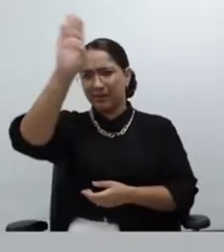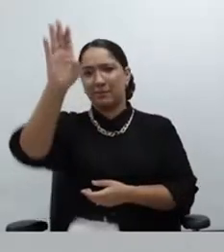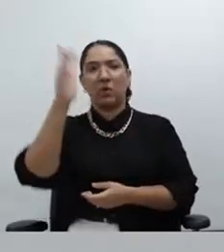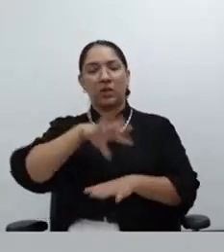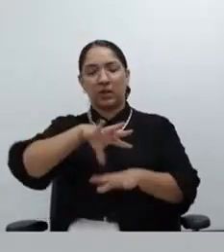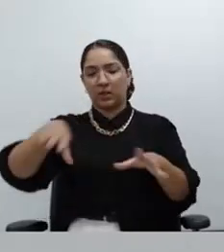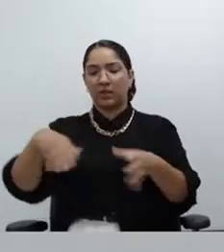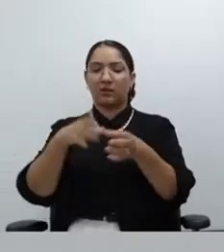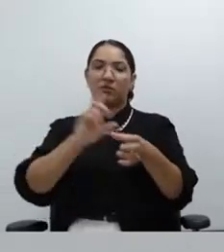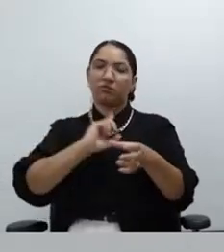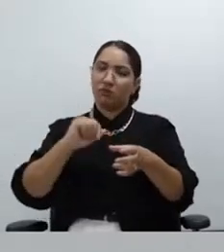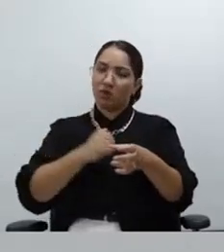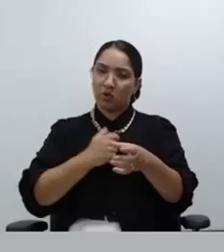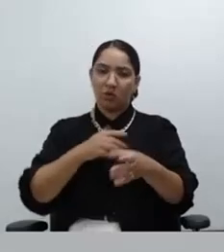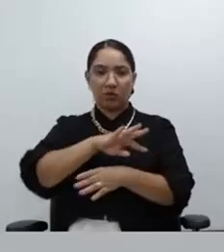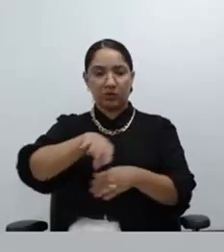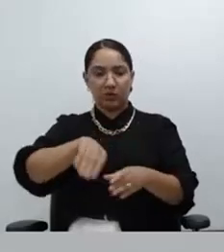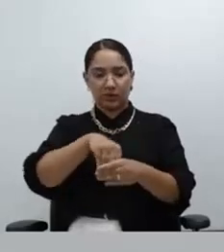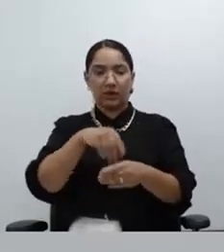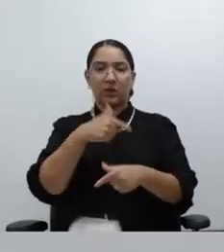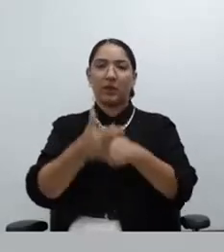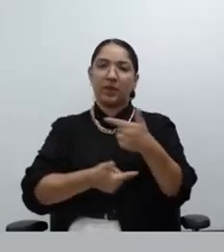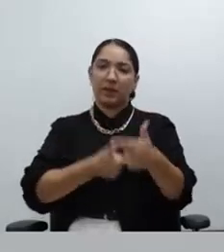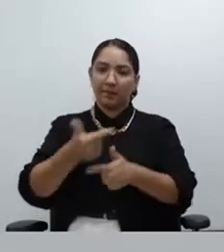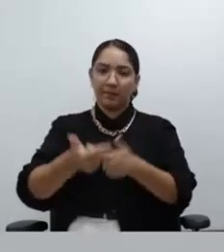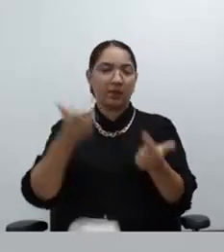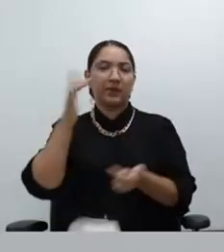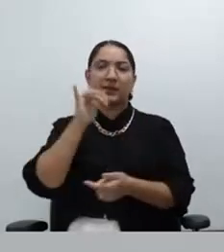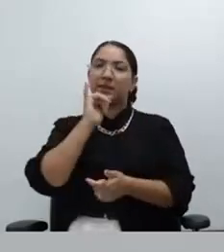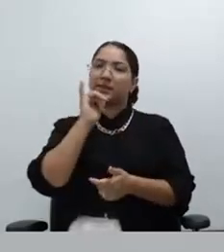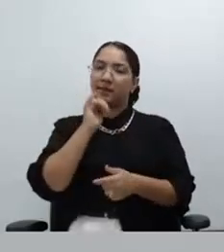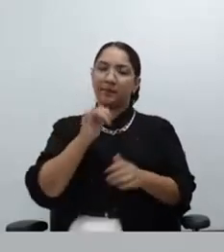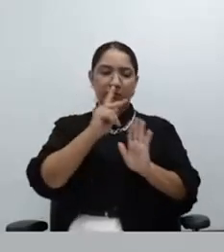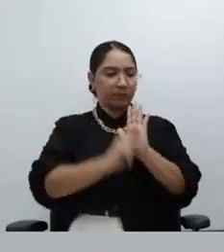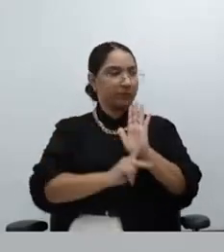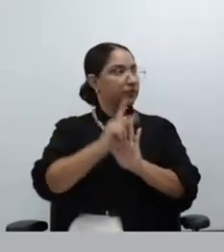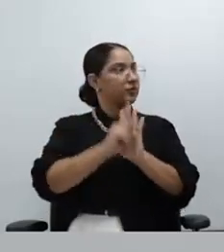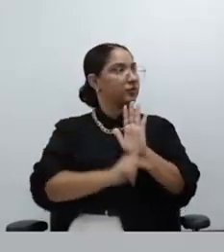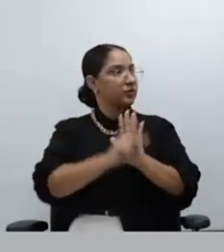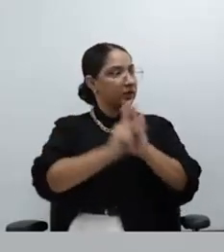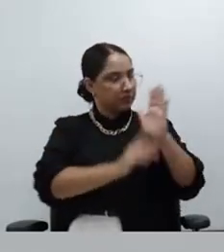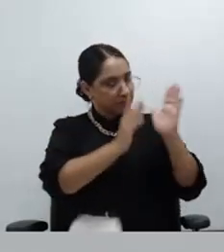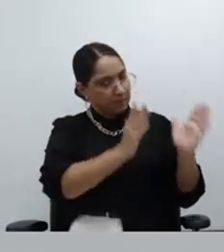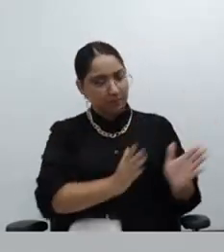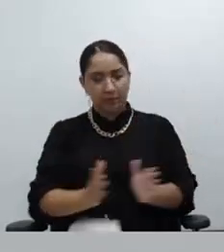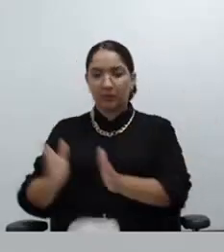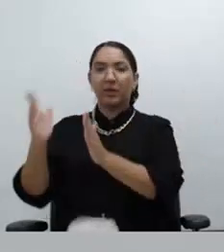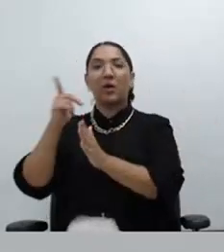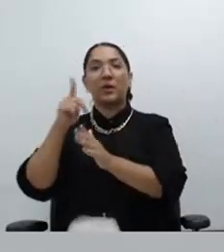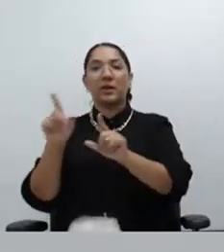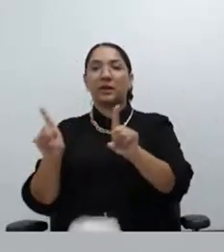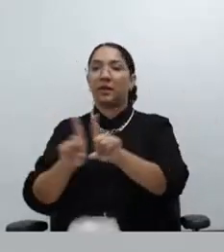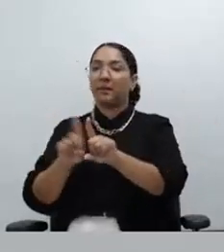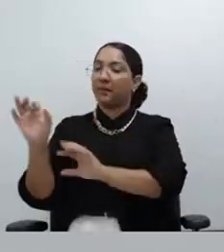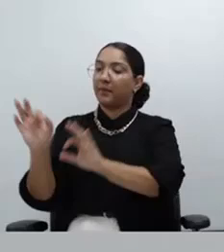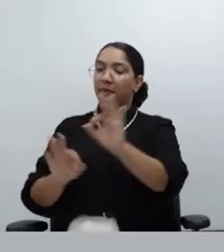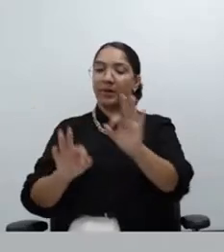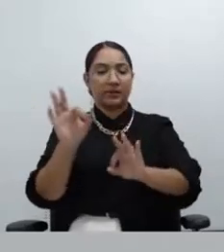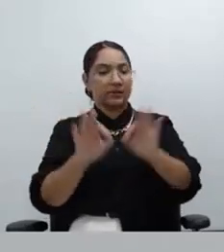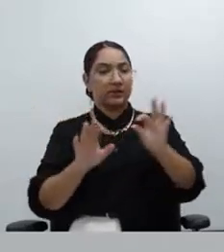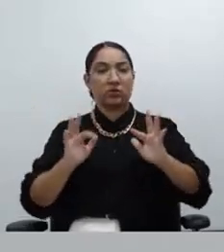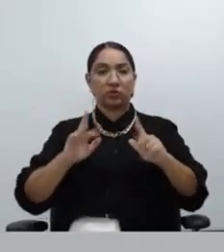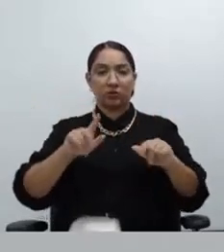da nossa organização interna aqui, a coordenação de processos e projetos, que tem trazido uma otimização e propostas de organização de todas